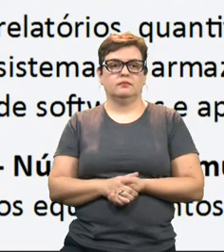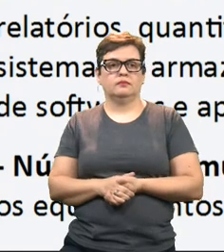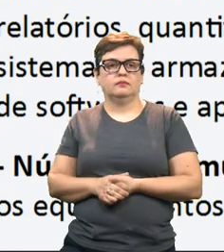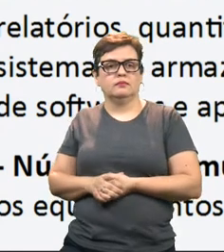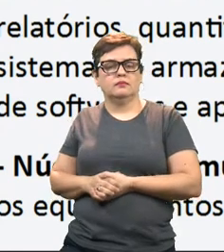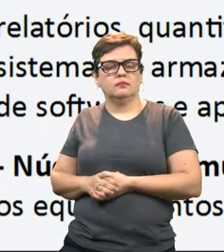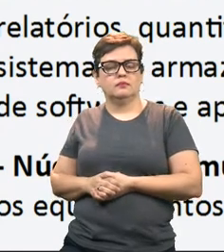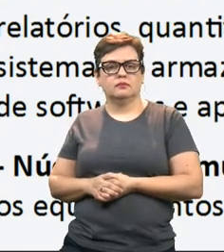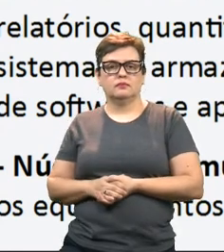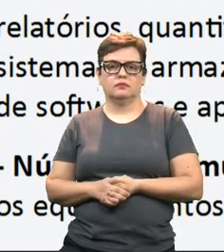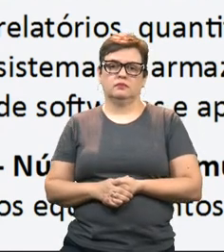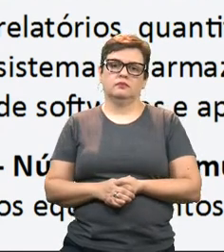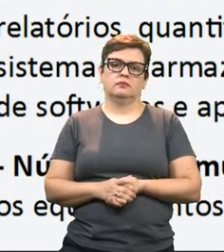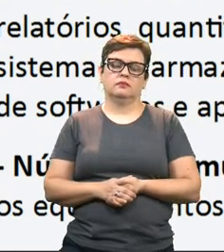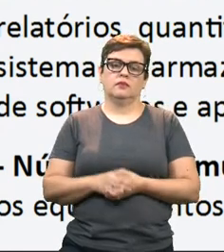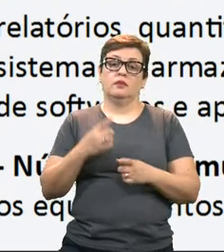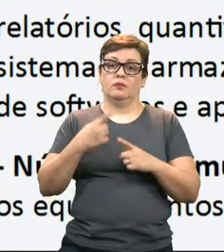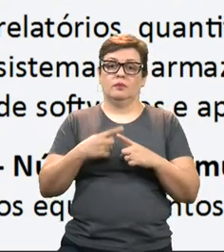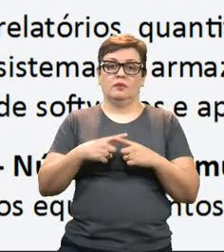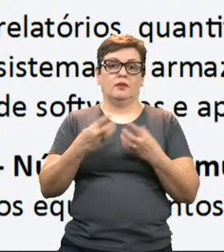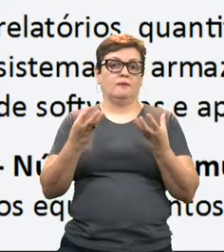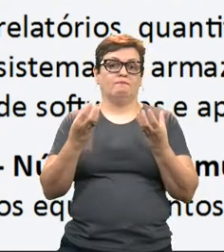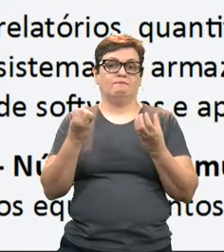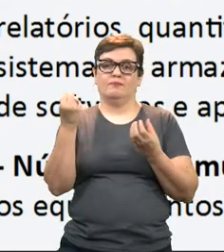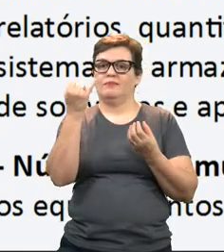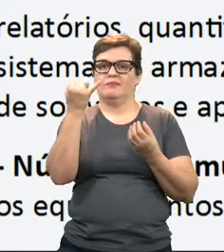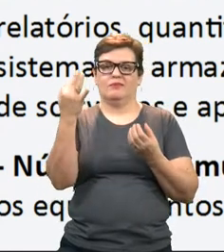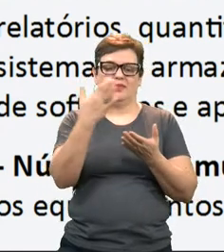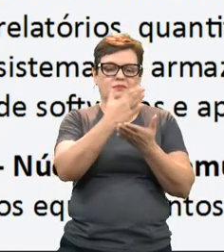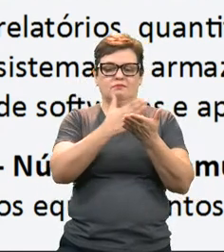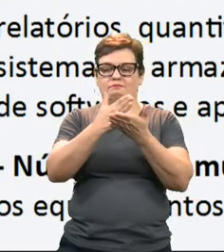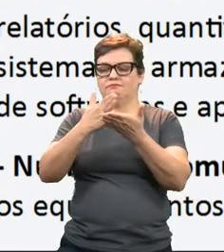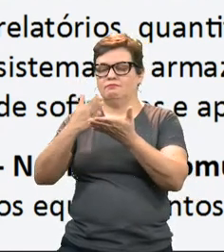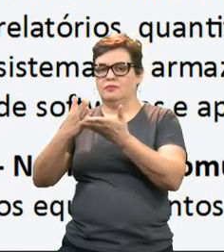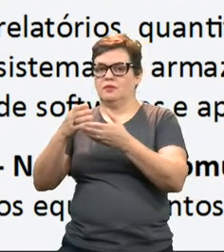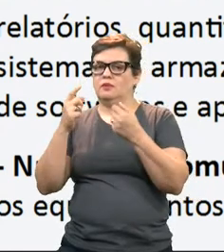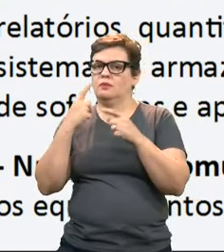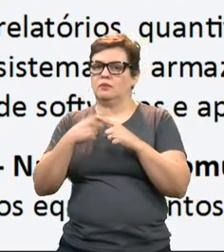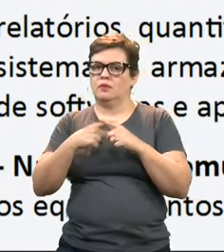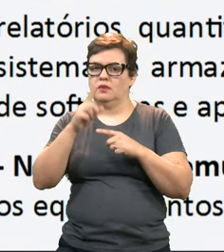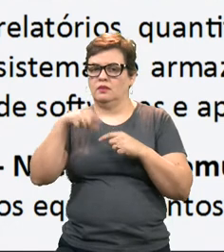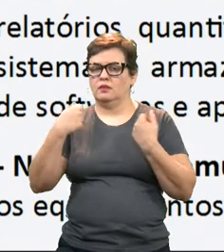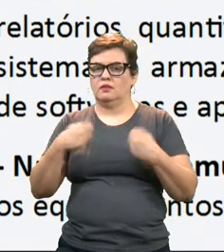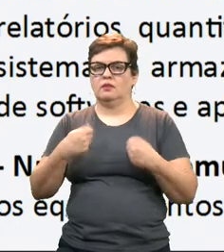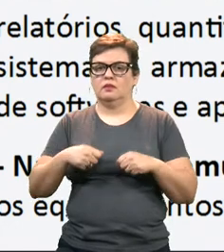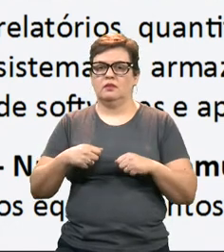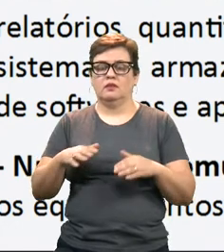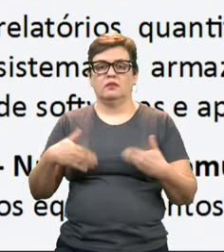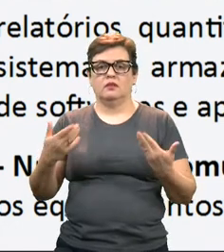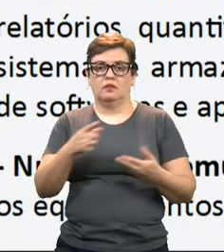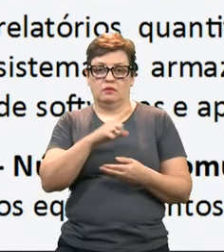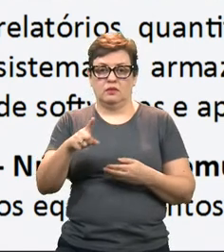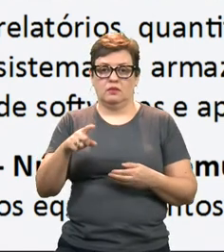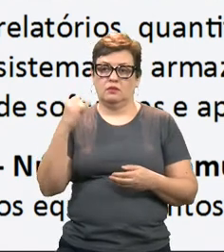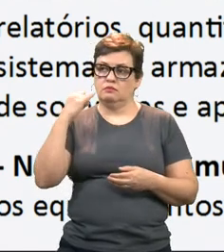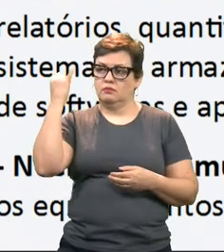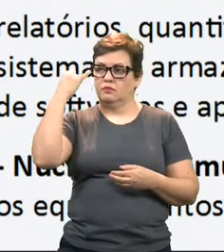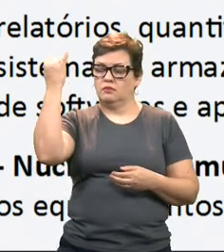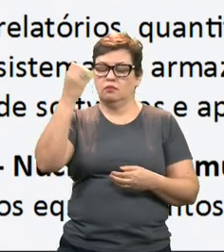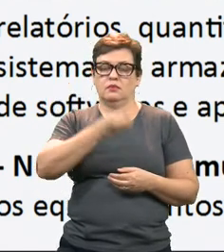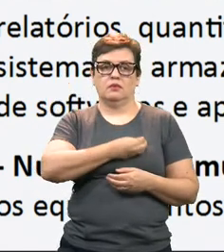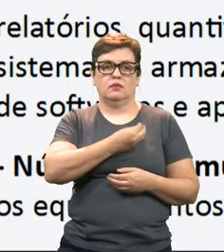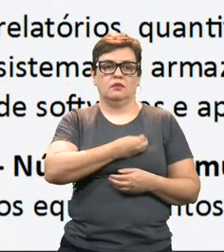de tantas subdivisões e para que isso é necessário. Então, o Núcleo de Valorização da